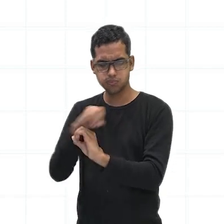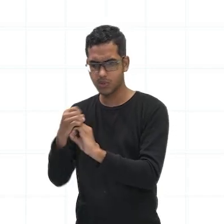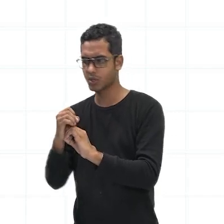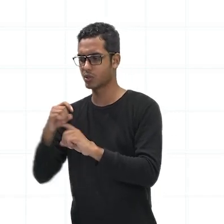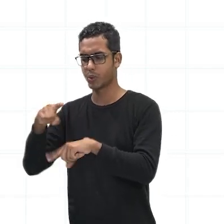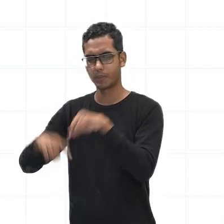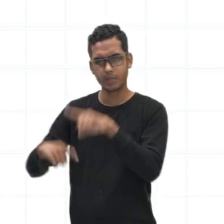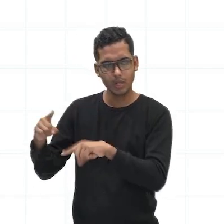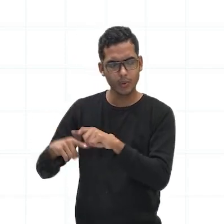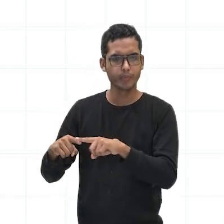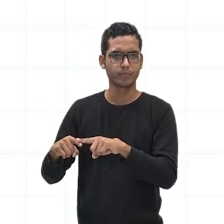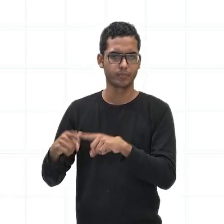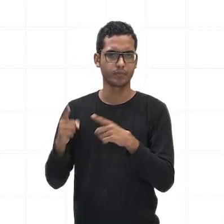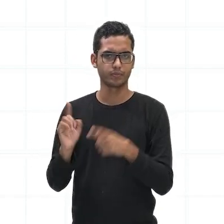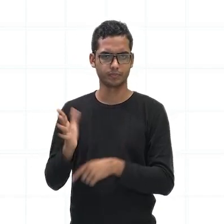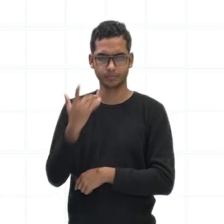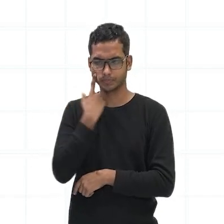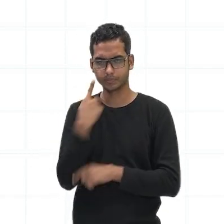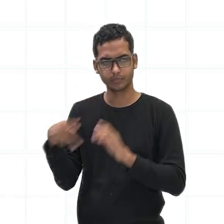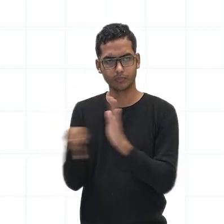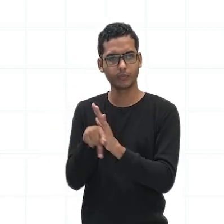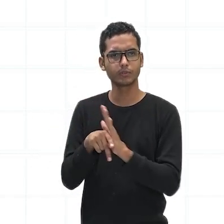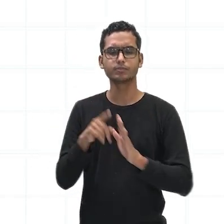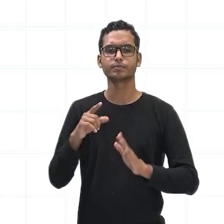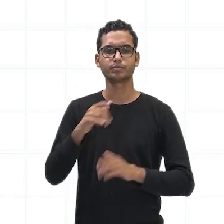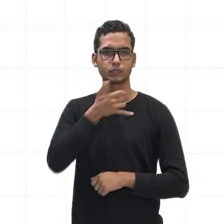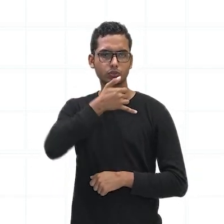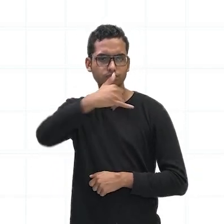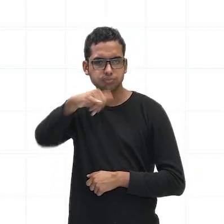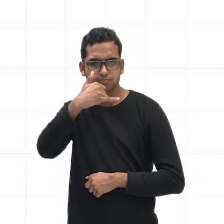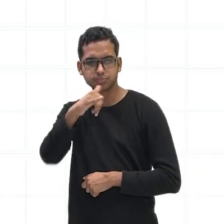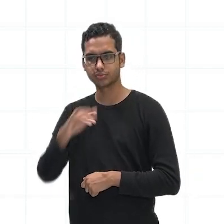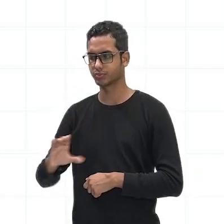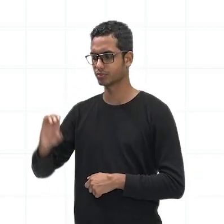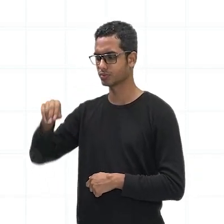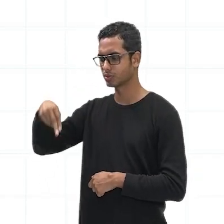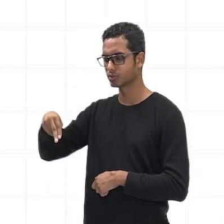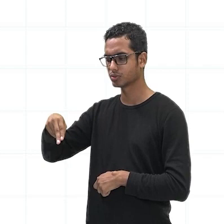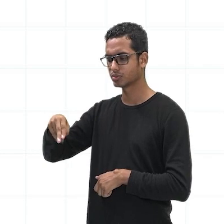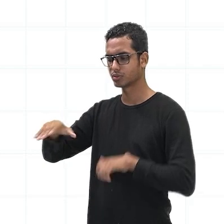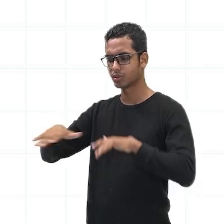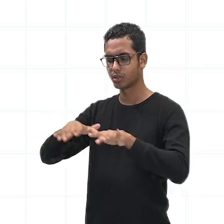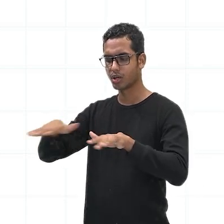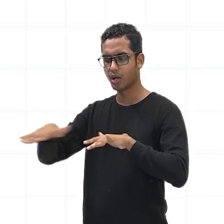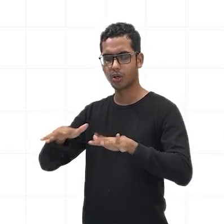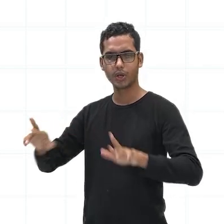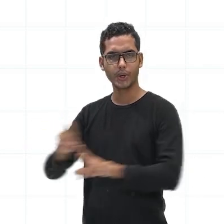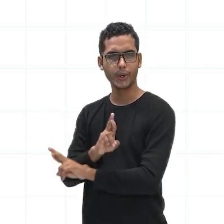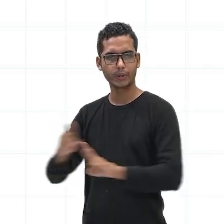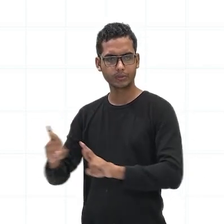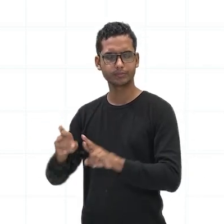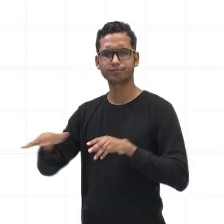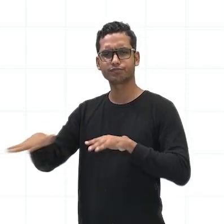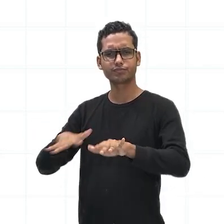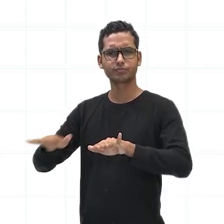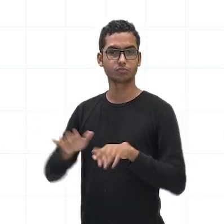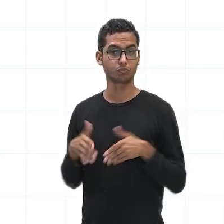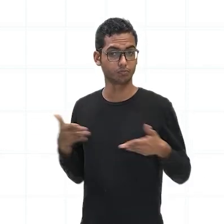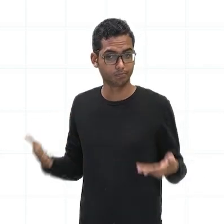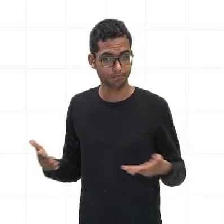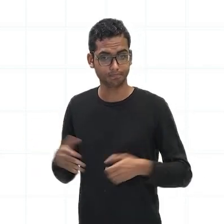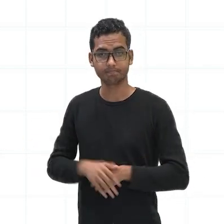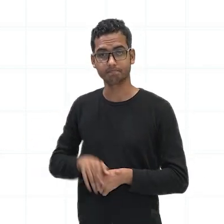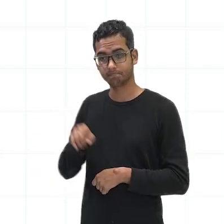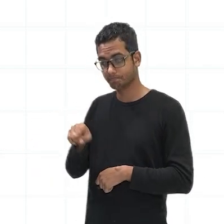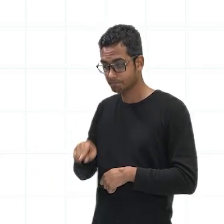corpo. Então, como nós falamos, a energia cinética está relacionada com o movimento. Quem que vai se movimentar nesse caso aí? A gente tem a movimentação